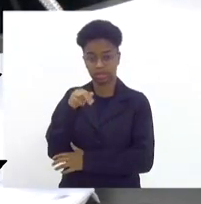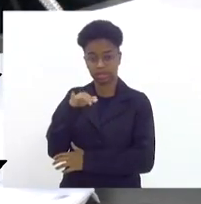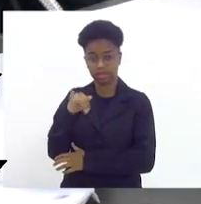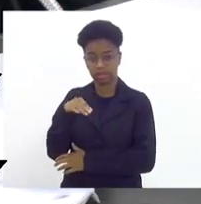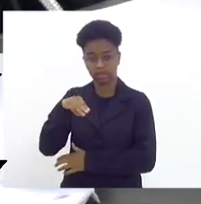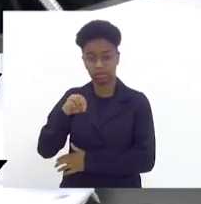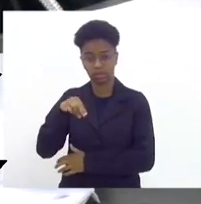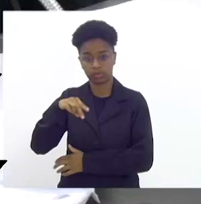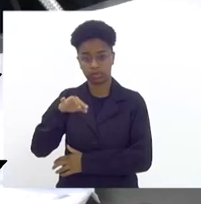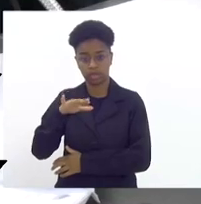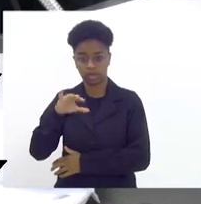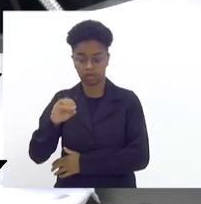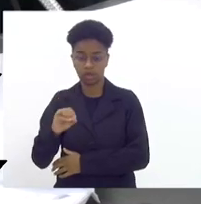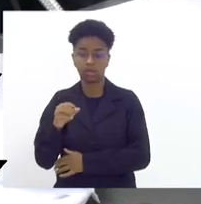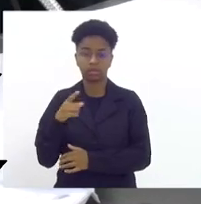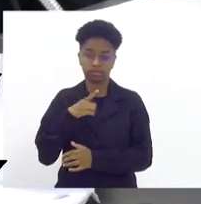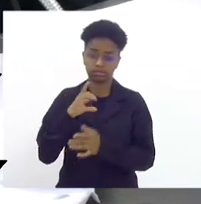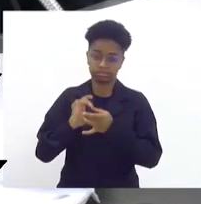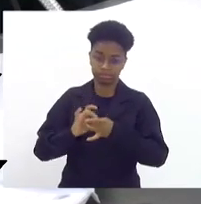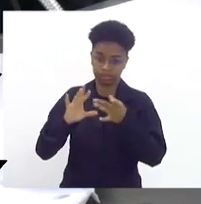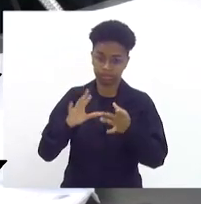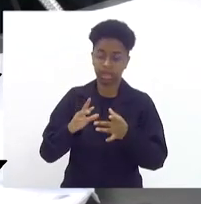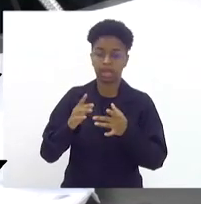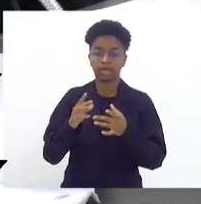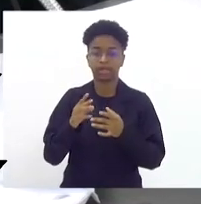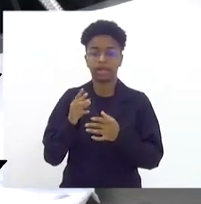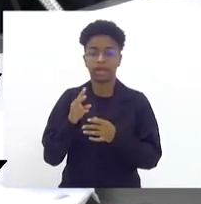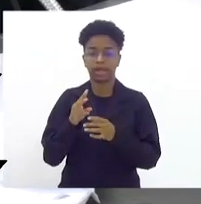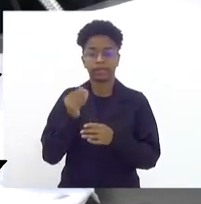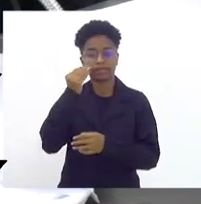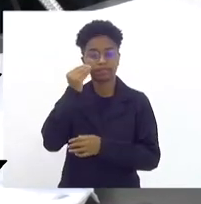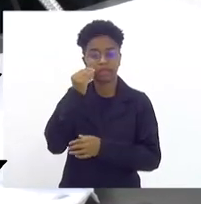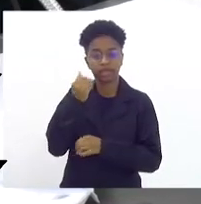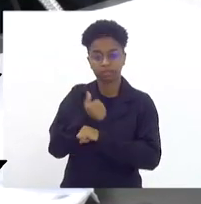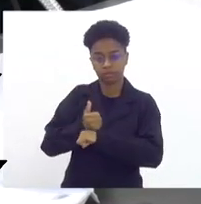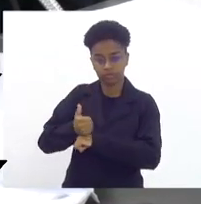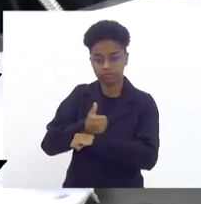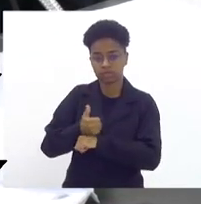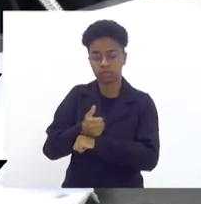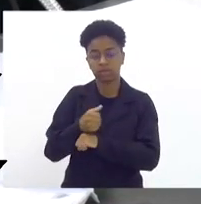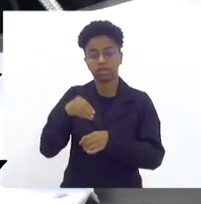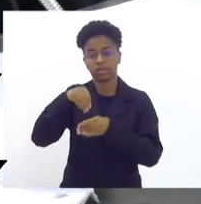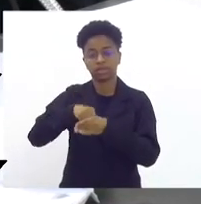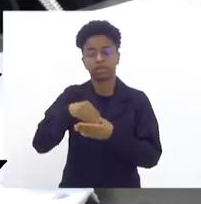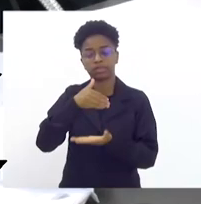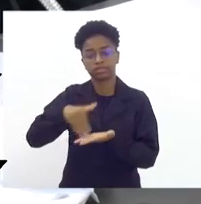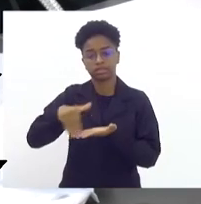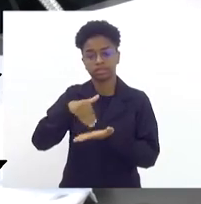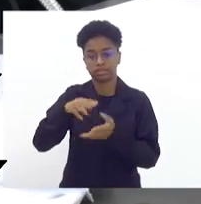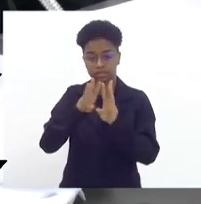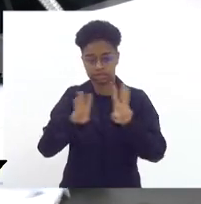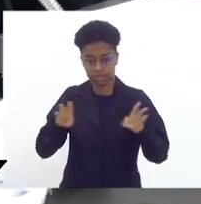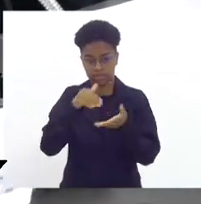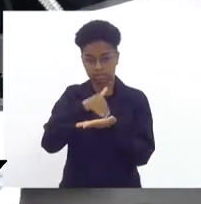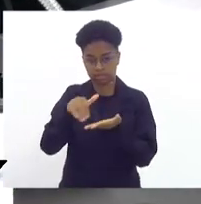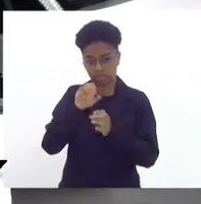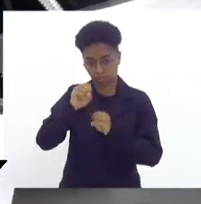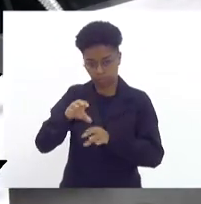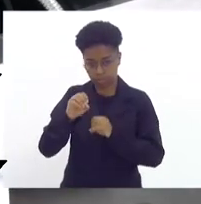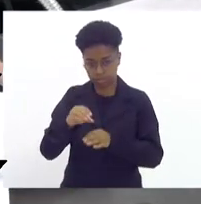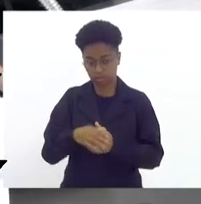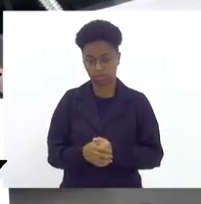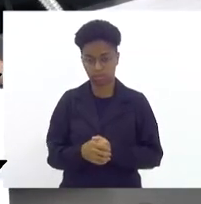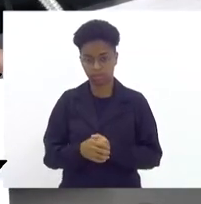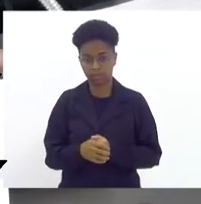a orientação de teste vocacional virtual no site da SEDUC para alunos da rede estadual de ensino. Para aparecer, deputado doutor